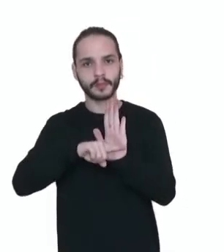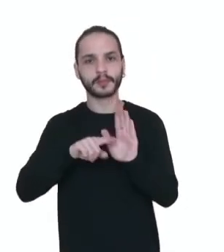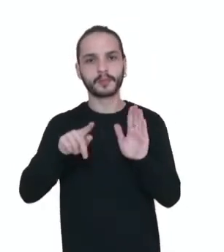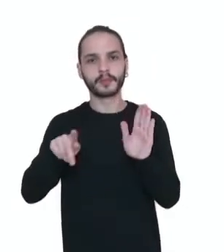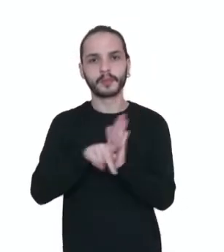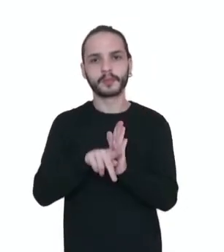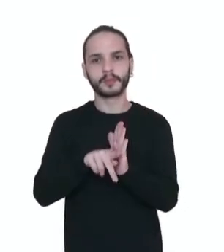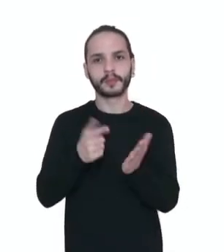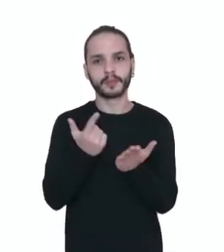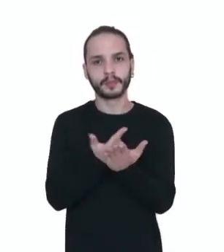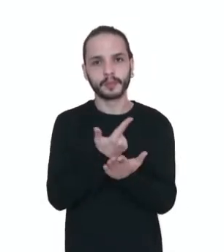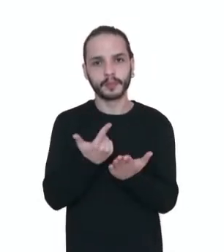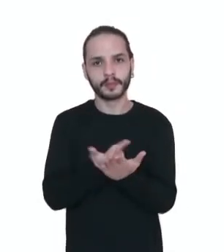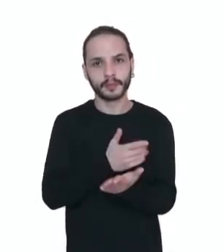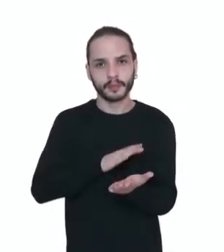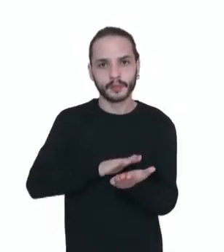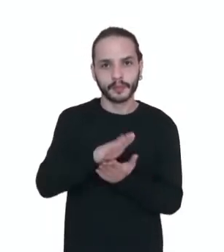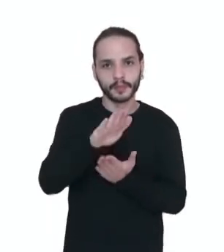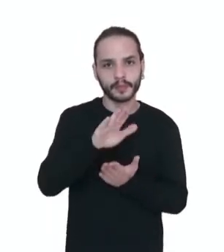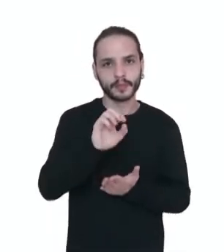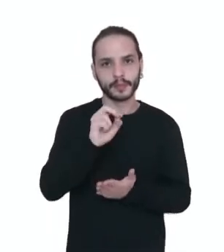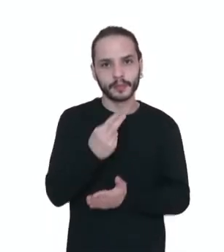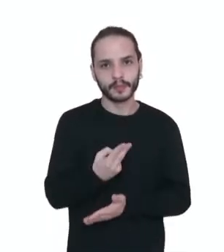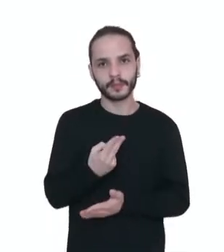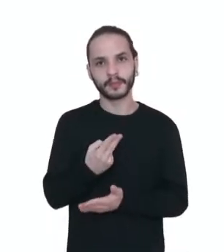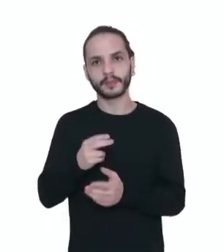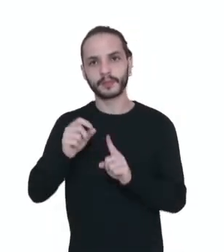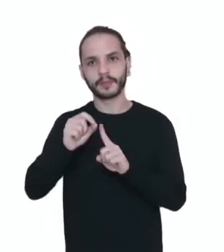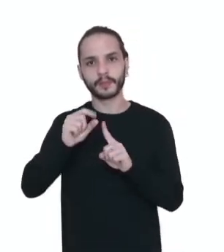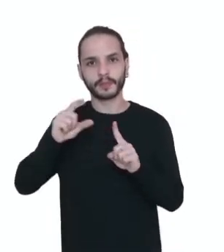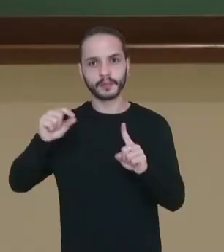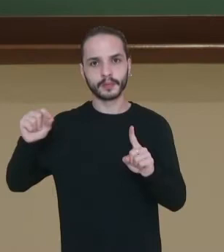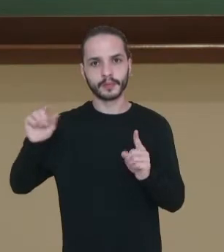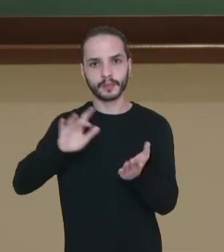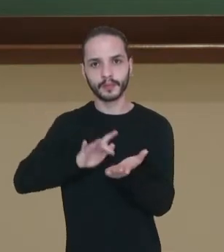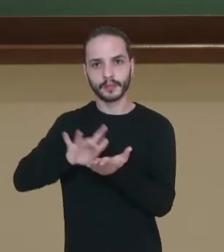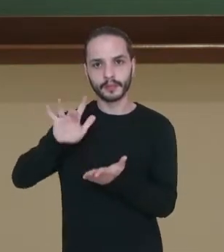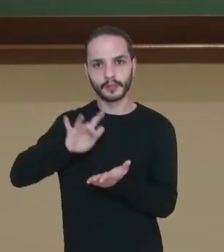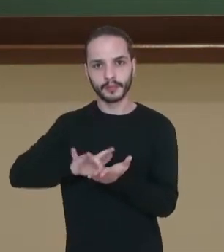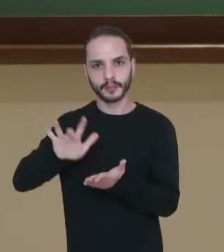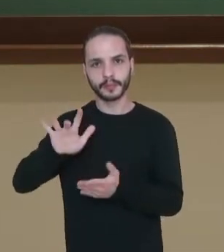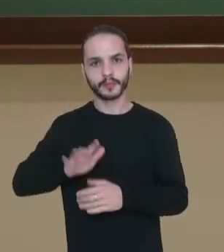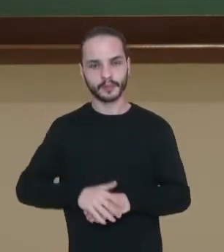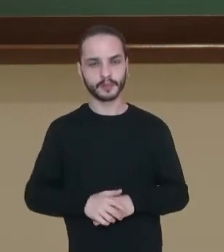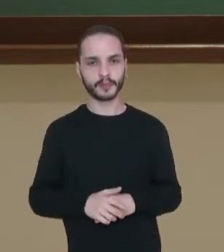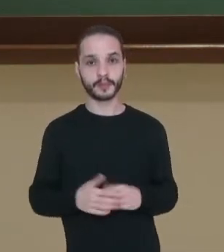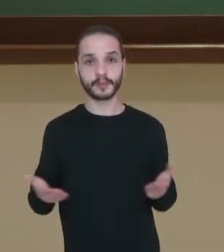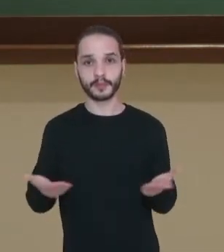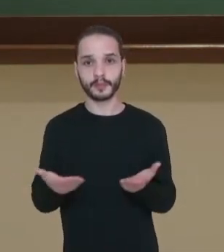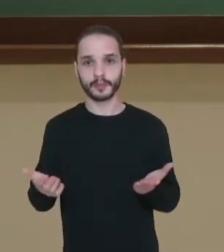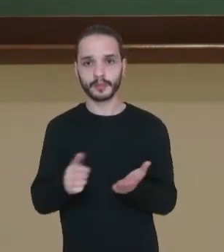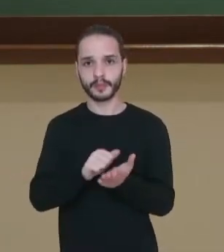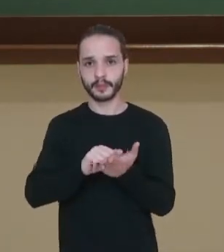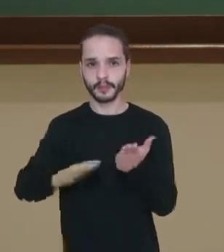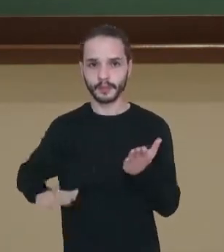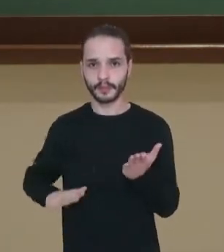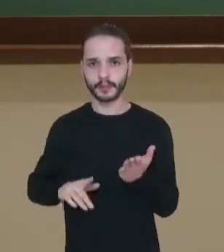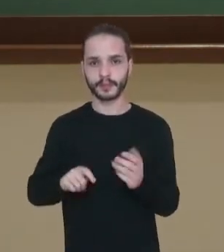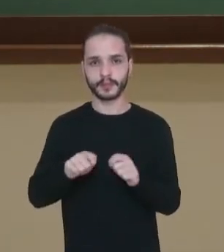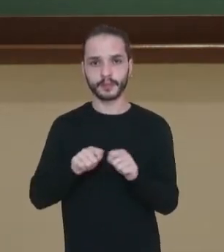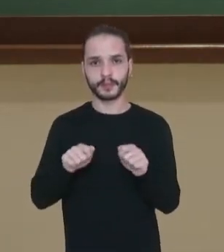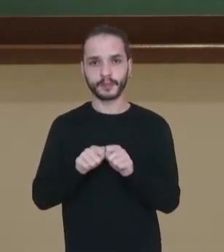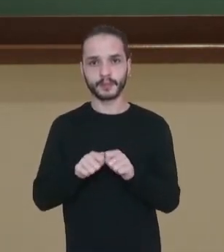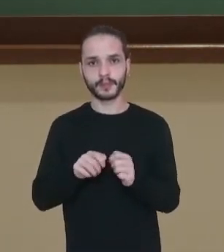livros impressos e digitais. Né? Então nessa atividade a gente vai fazer uma simulação